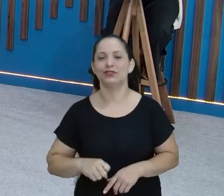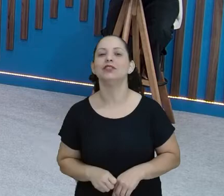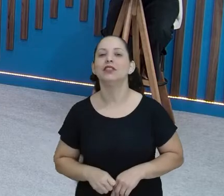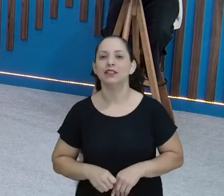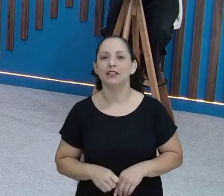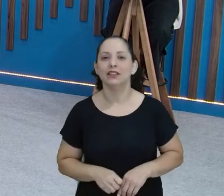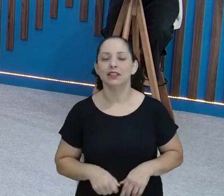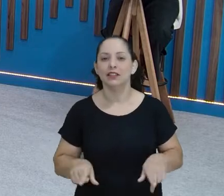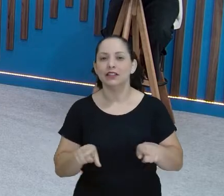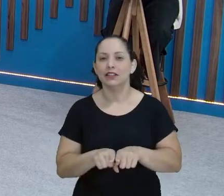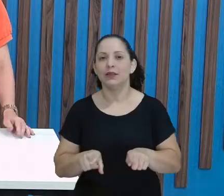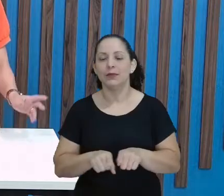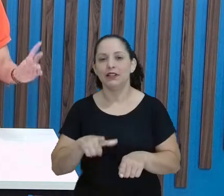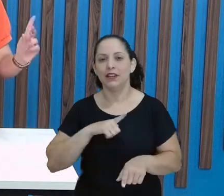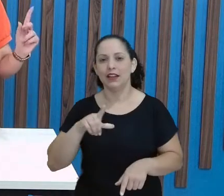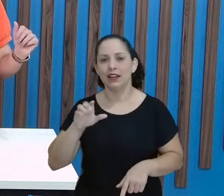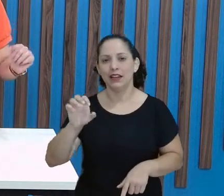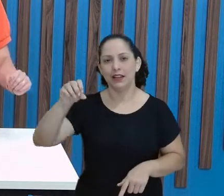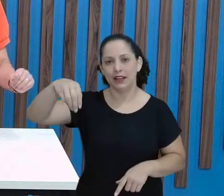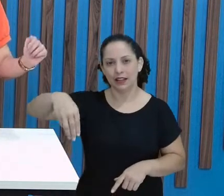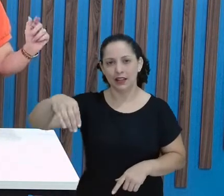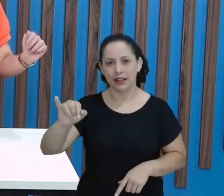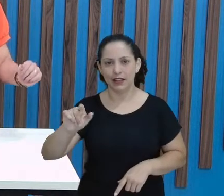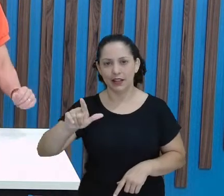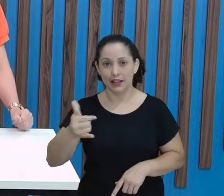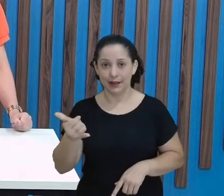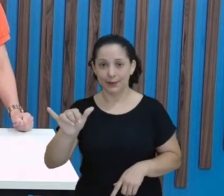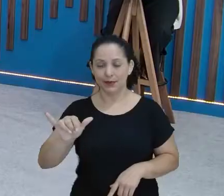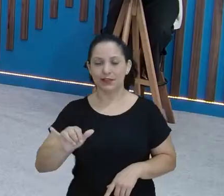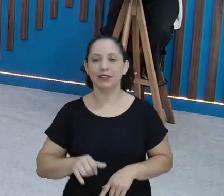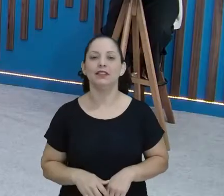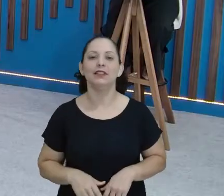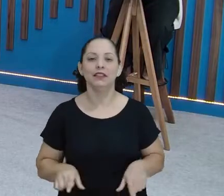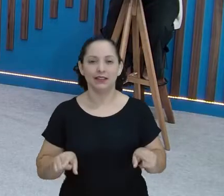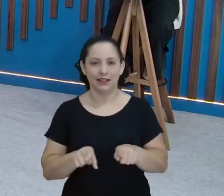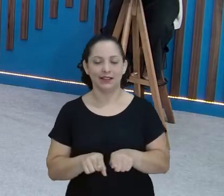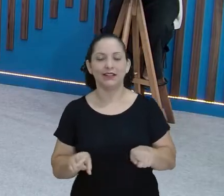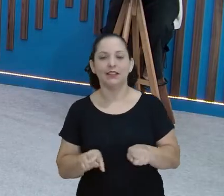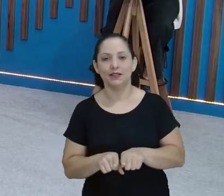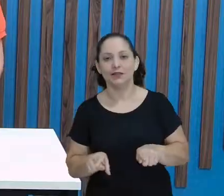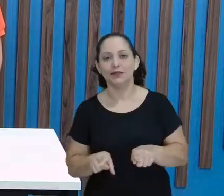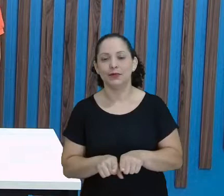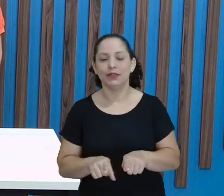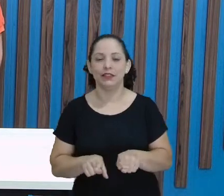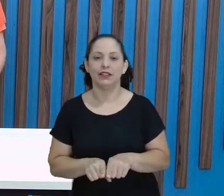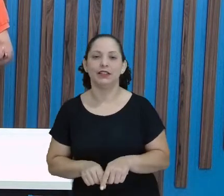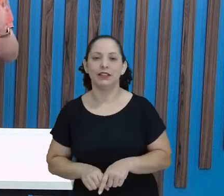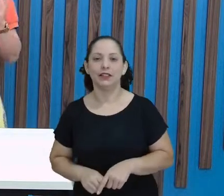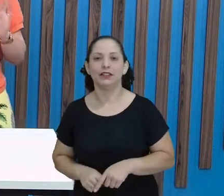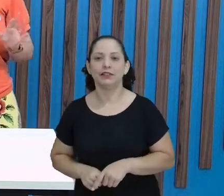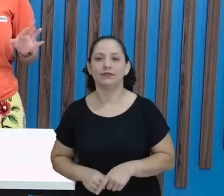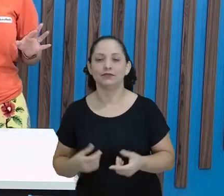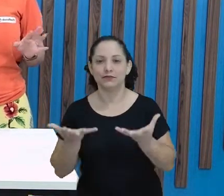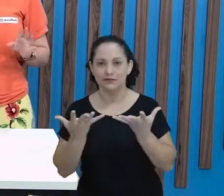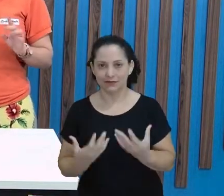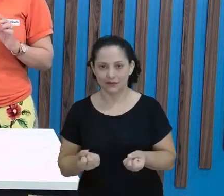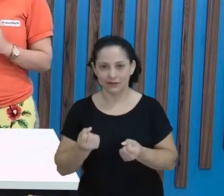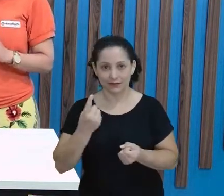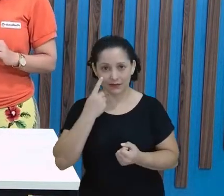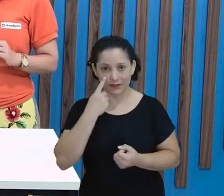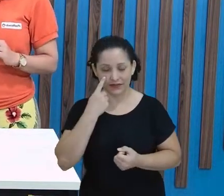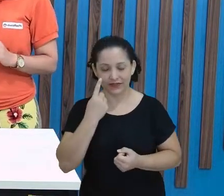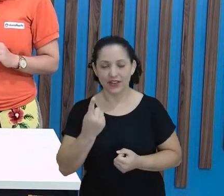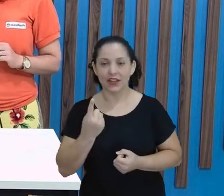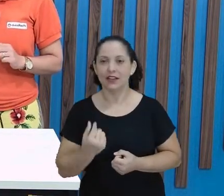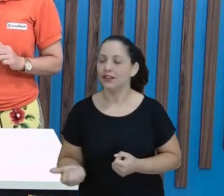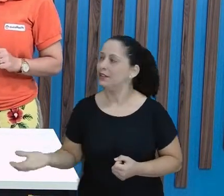acho que é a Emily que está aí também. Tem uma menina que estava aí na sua aula, Emily viu? também. Emily, né? Isso. Pronto. Então, vamos lá.